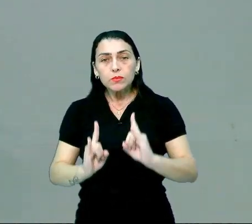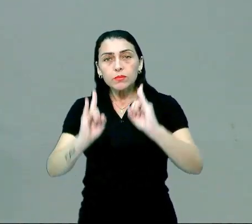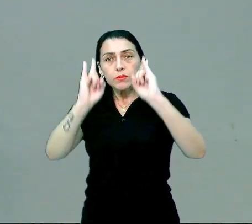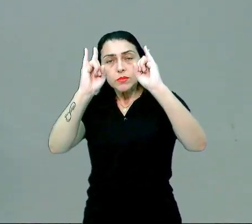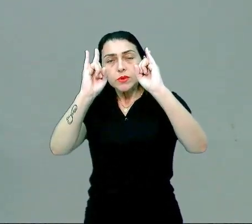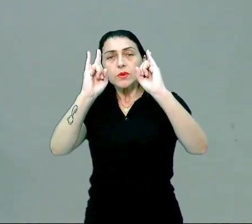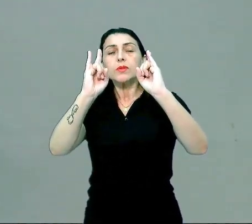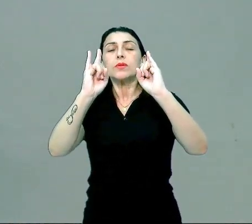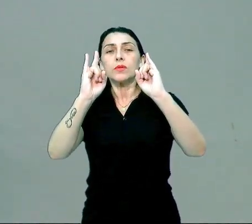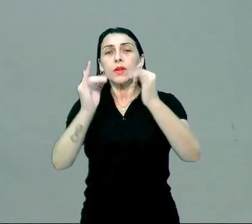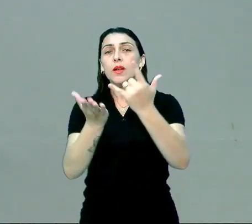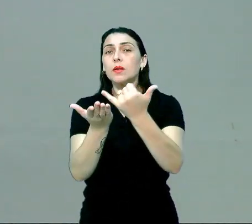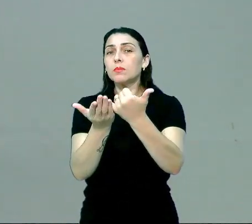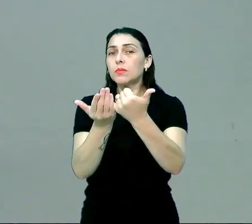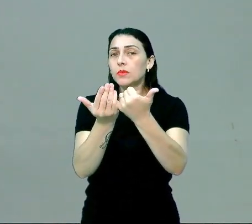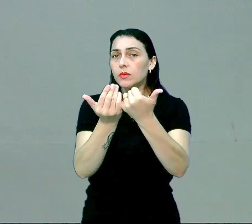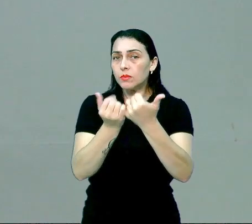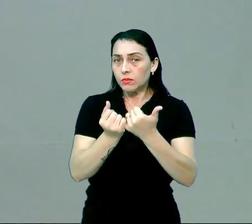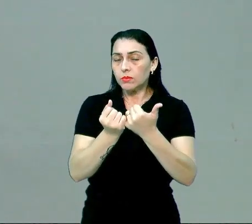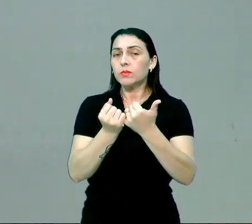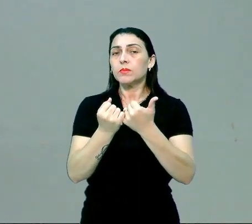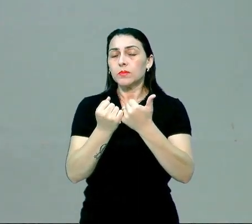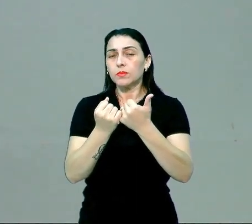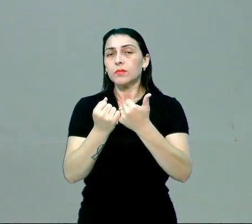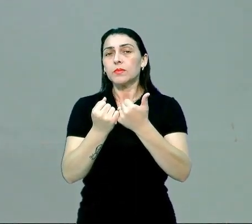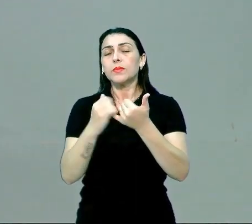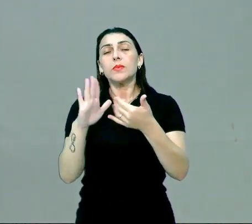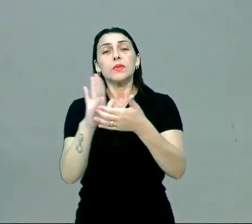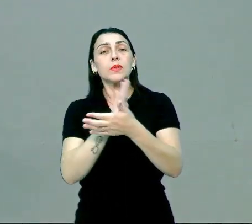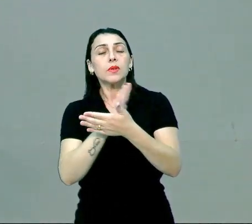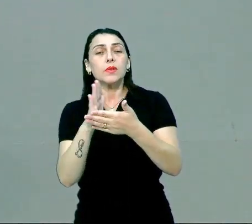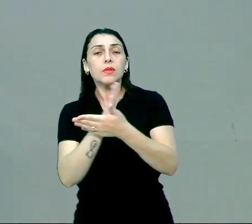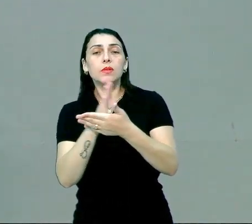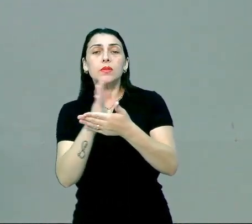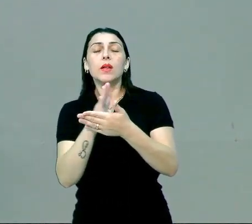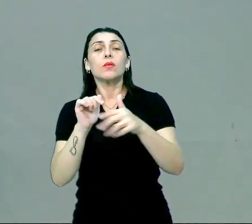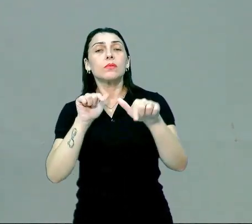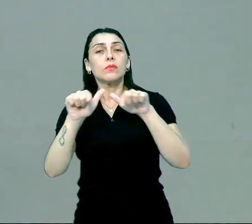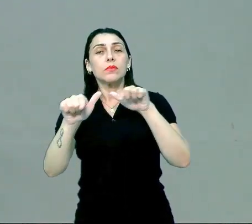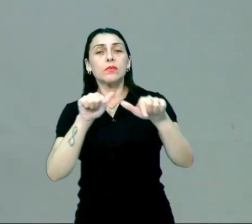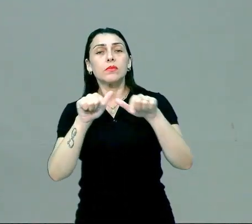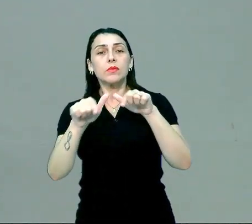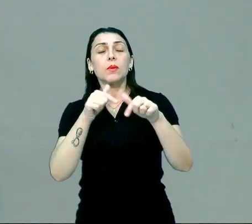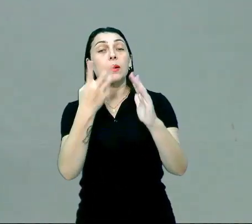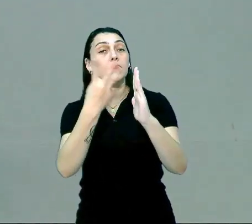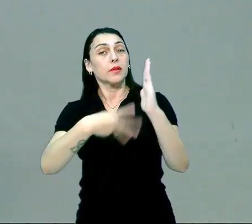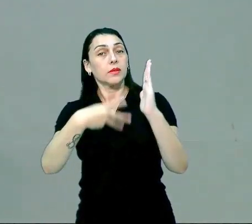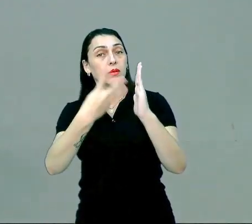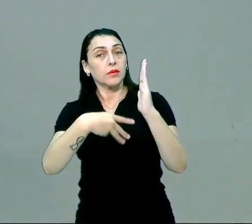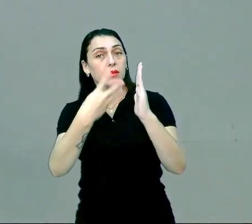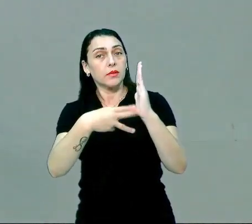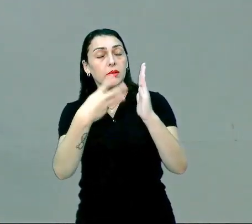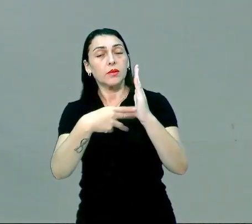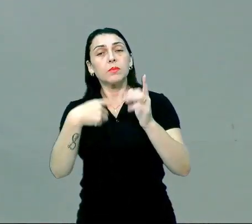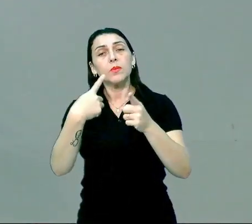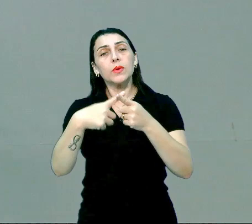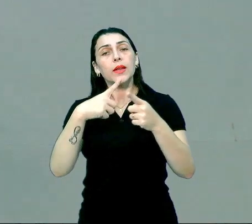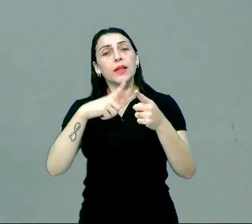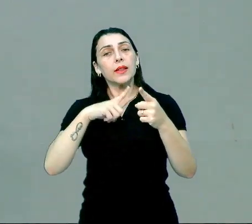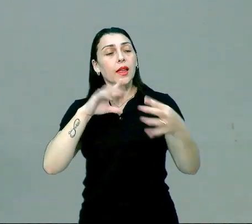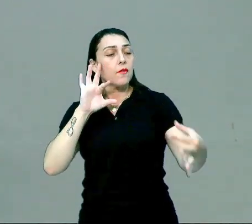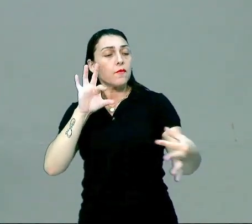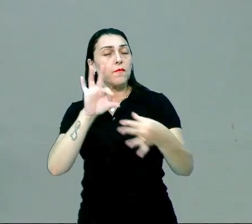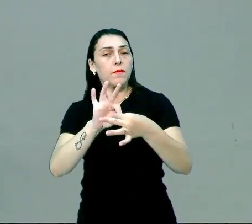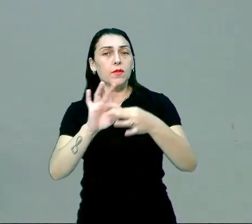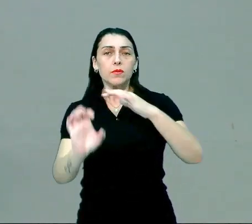prédio, daquele patrimônio, que na maioria das vezes, aliás, é um trabalhador terceirizado, porque ele tem